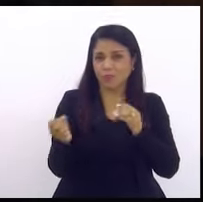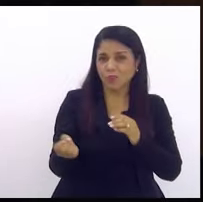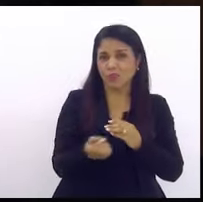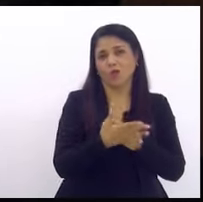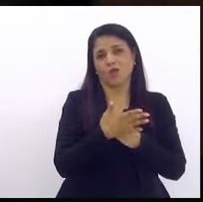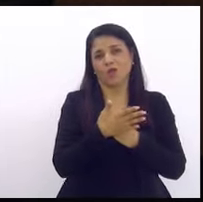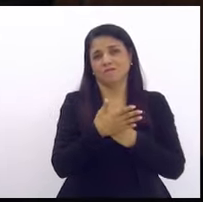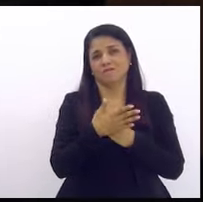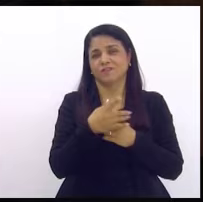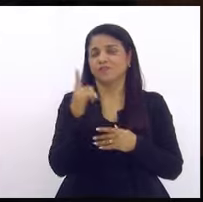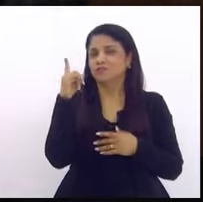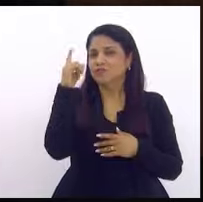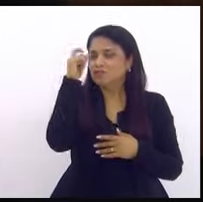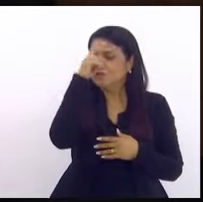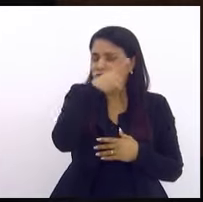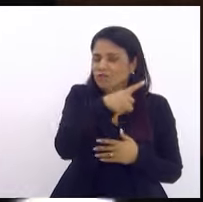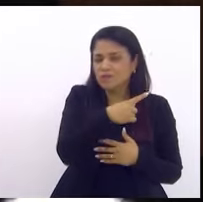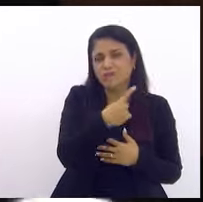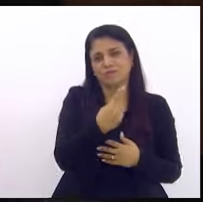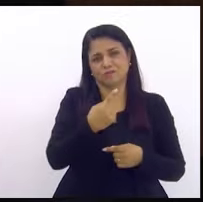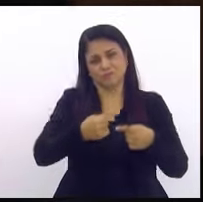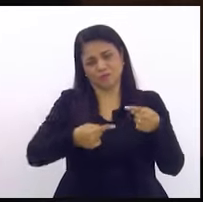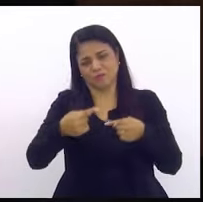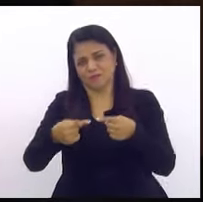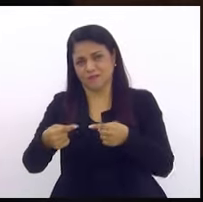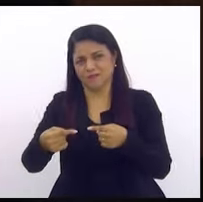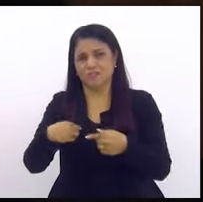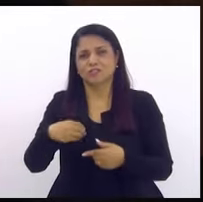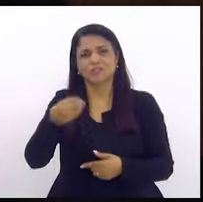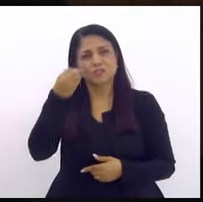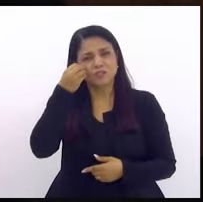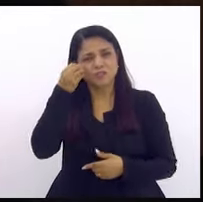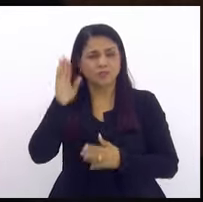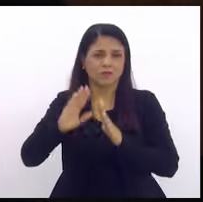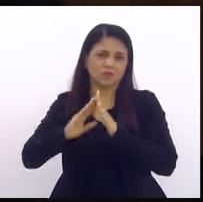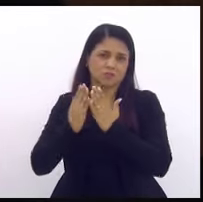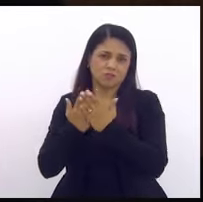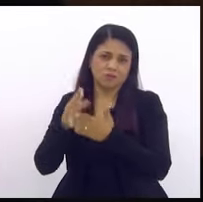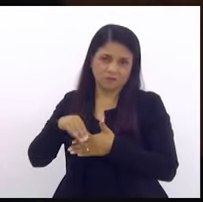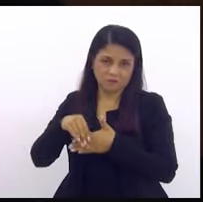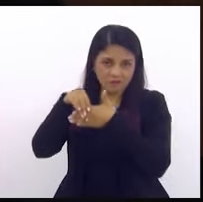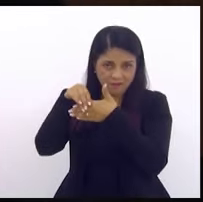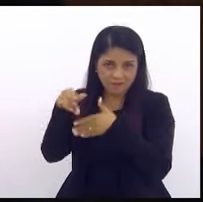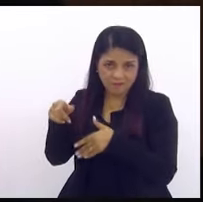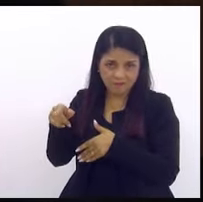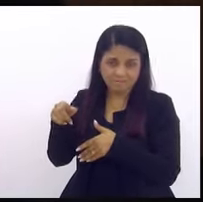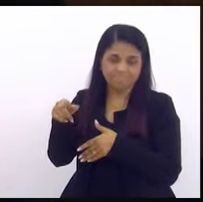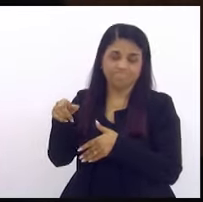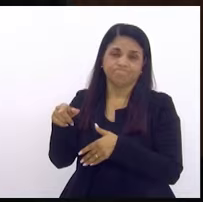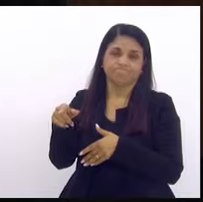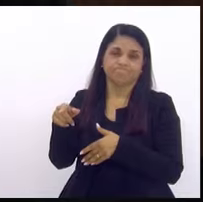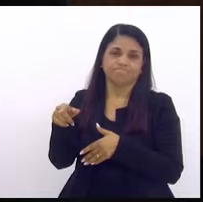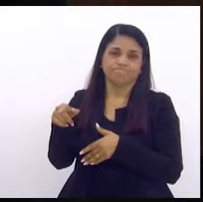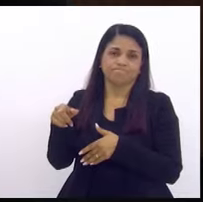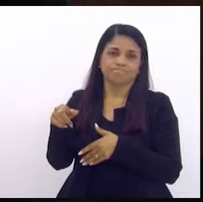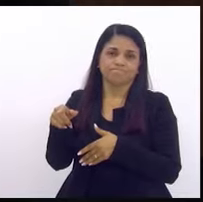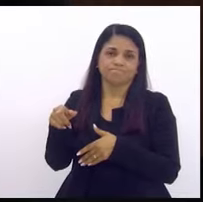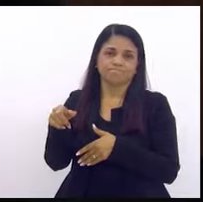fica muito duro e difícil. A gente tentou no Colégio de Líderes, e o Colégio de Líderes